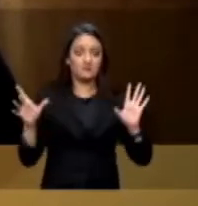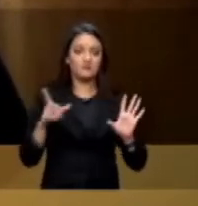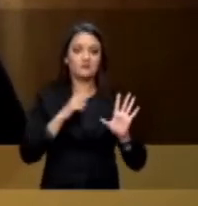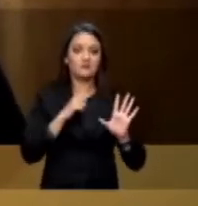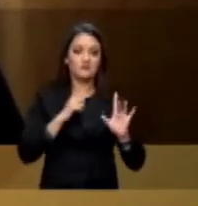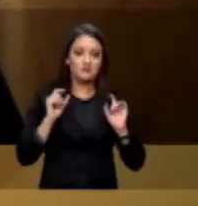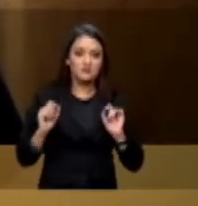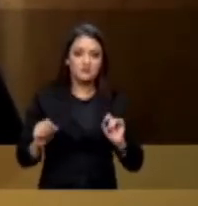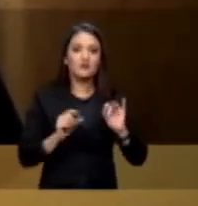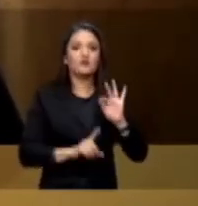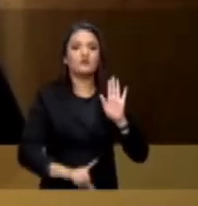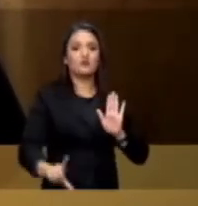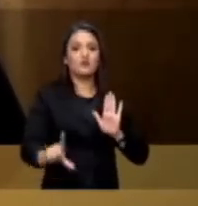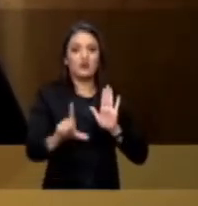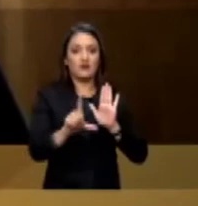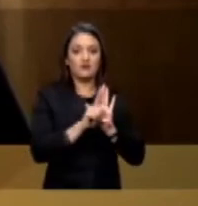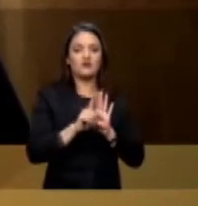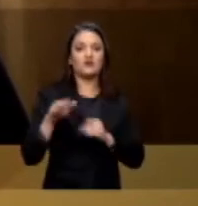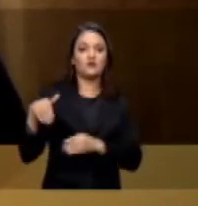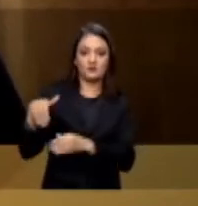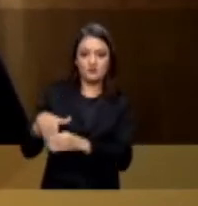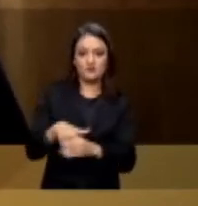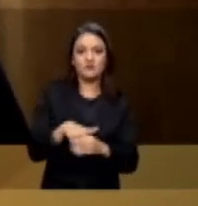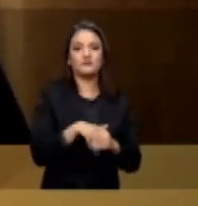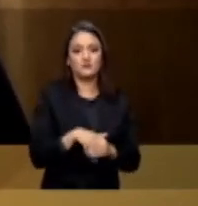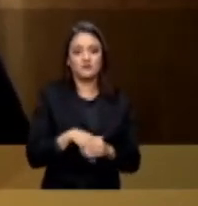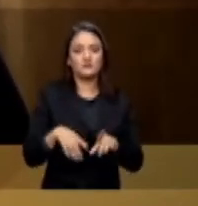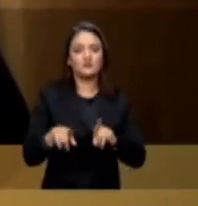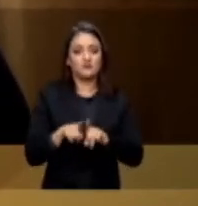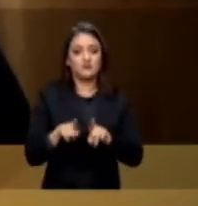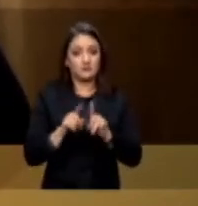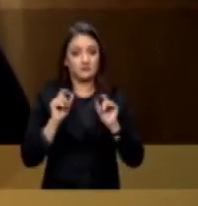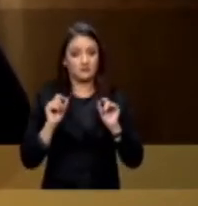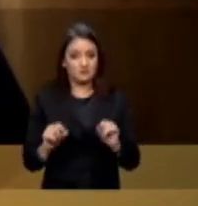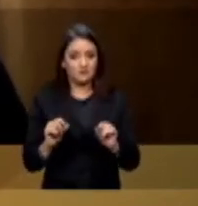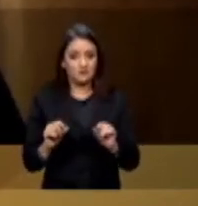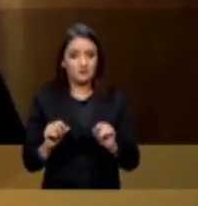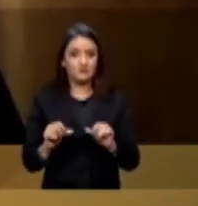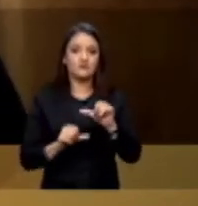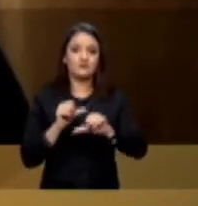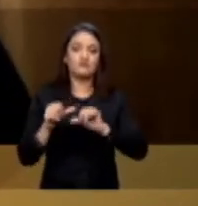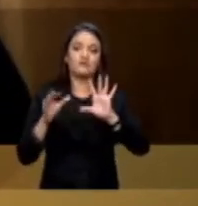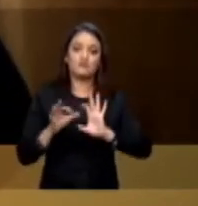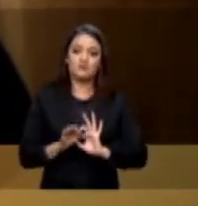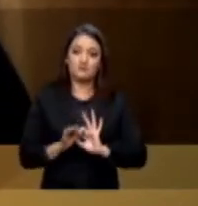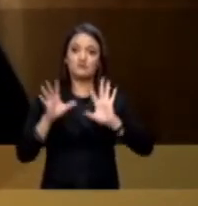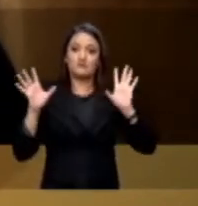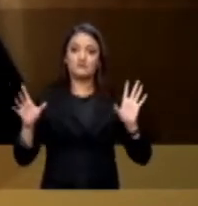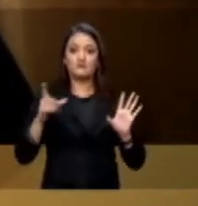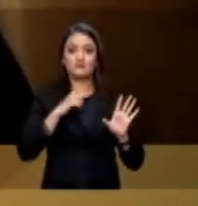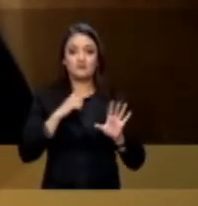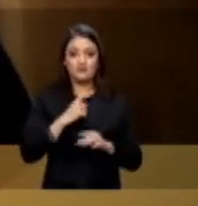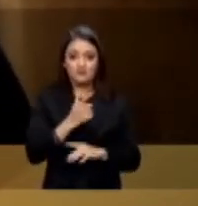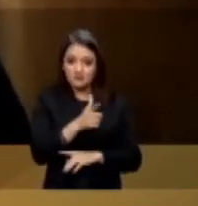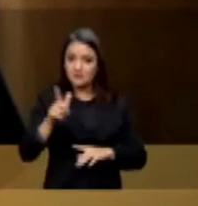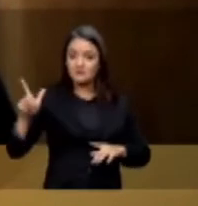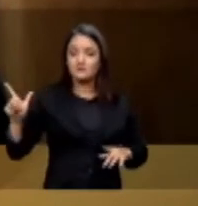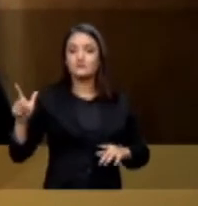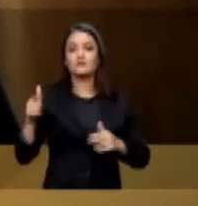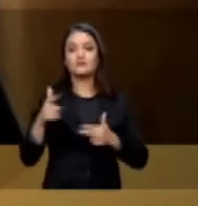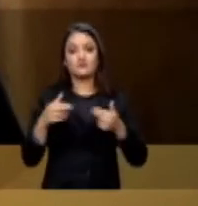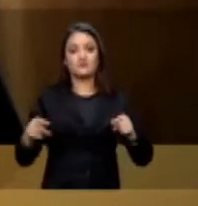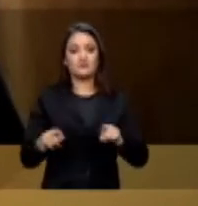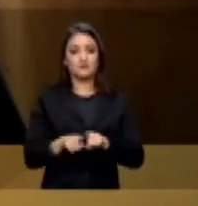tangenciadas pela lei eleitoral e os argumentos de exaltação dessa liberdade valeriam para outras também. E